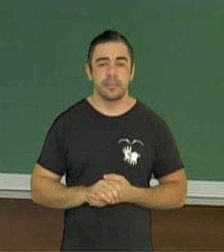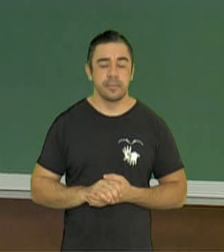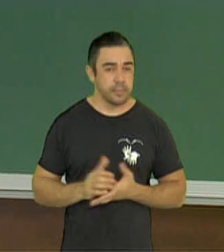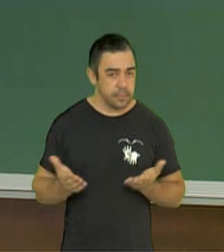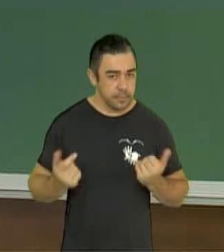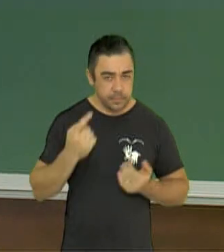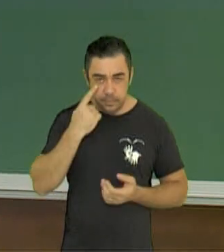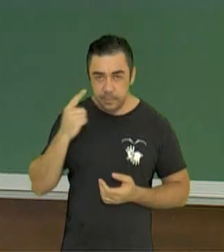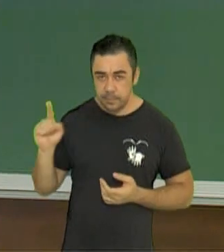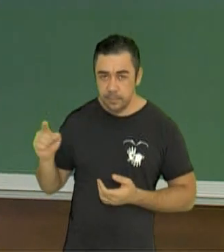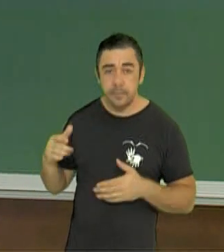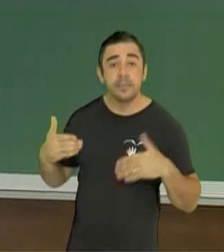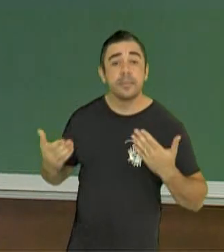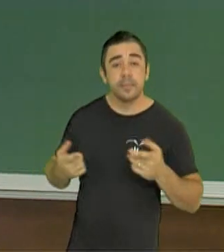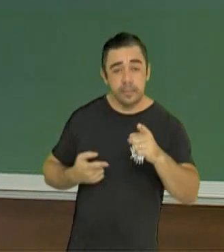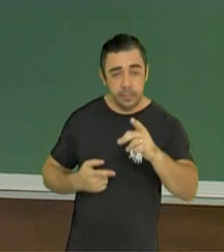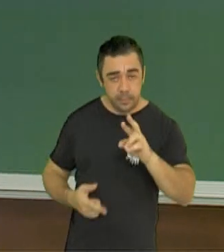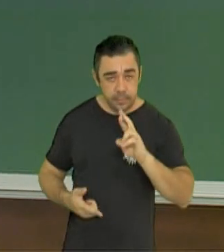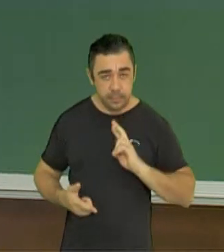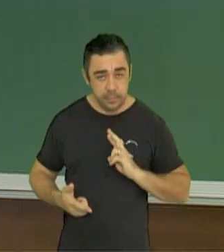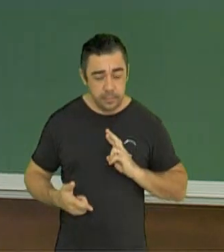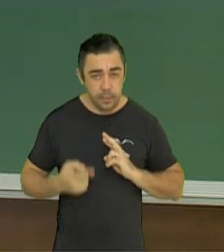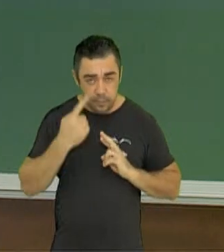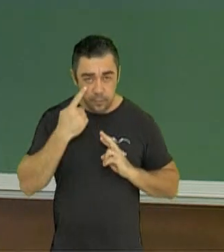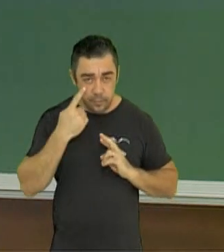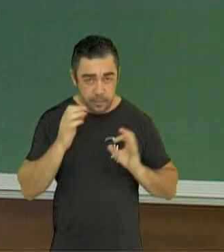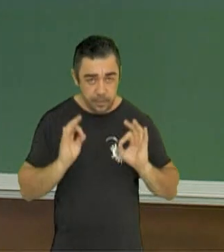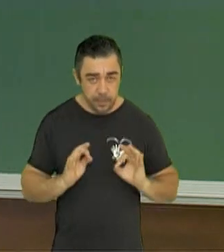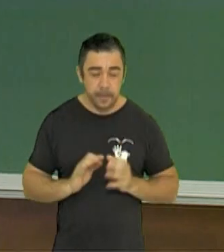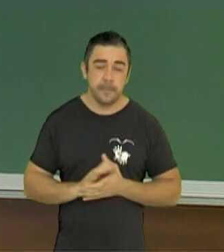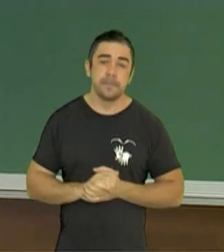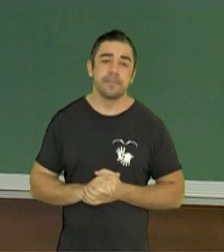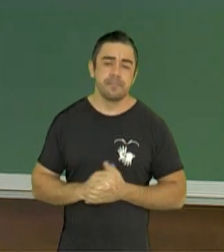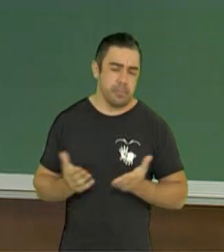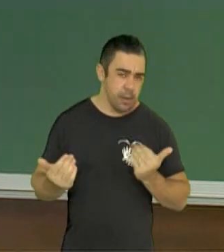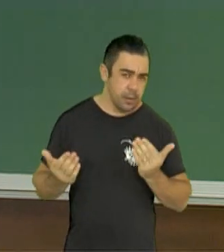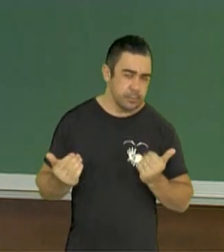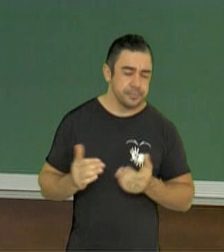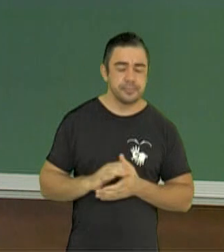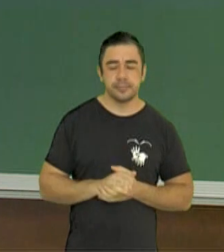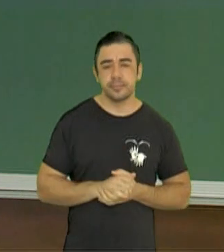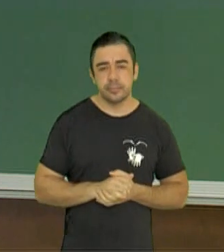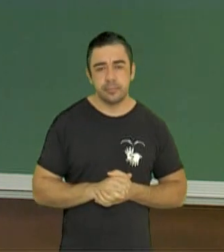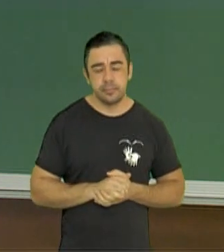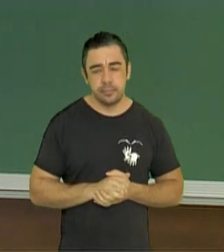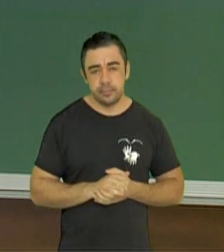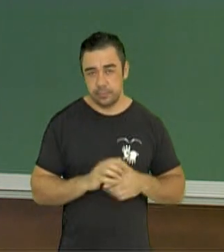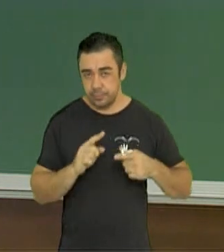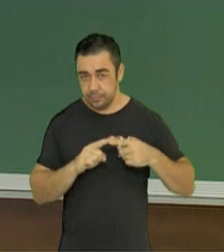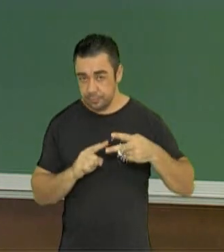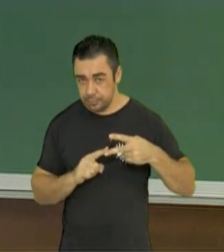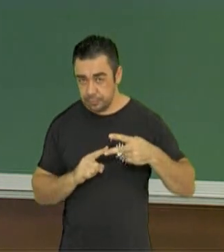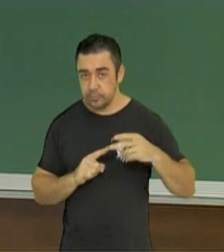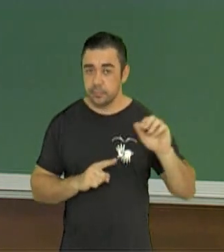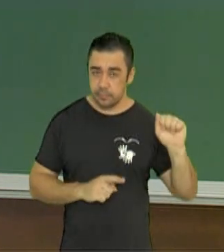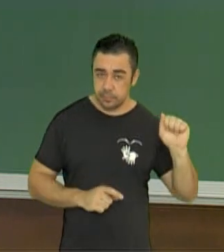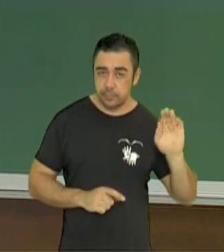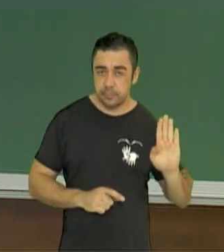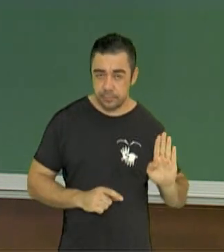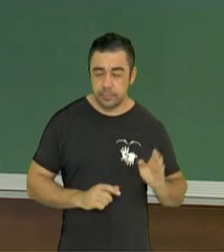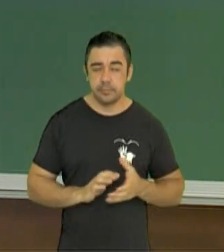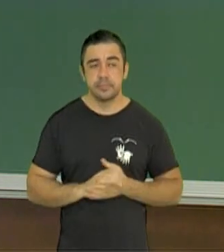Vamos ver então? Vamos ver qual é a tua resposta? Vamos ver o que você respondeu para mim? Vem comigo então. Vamos lá. Duas perguntas nessa atividade